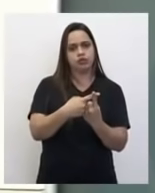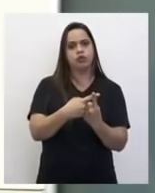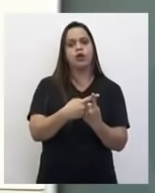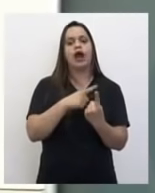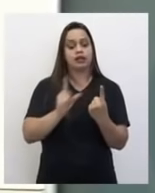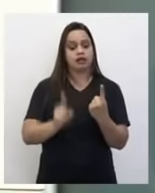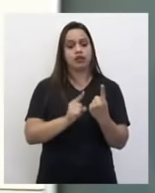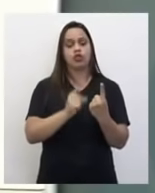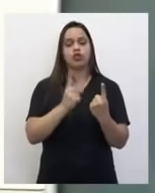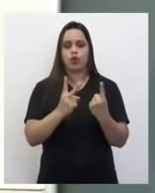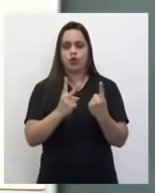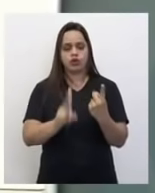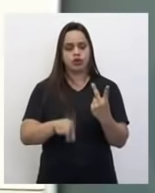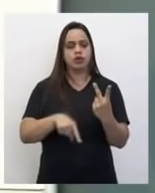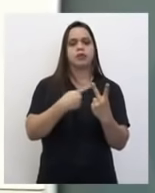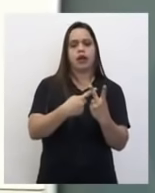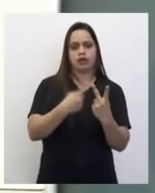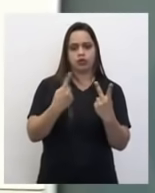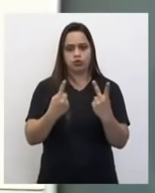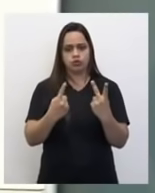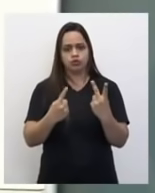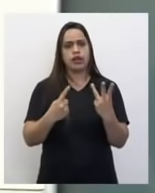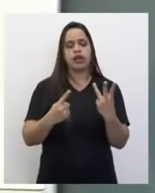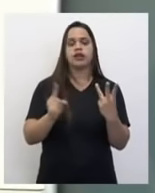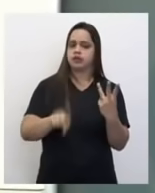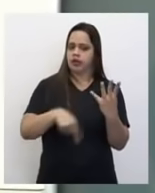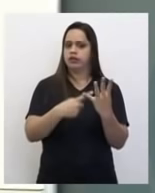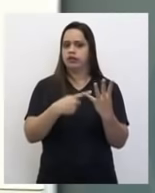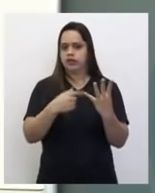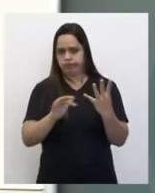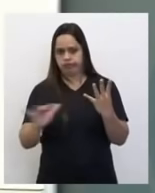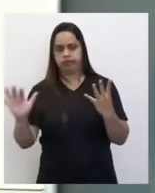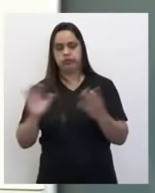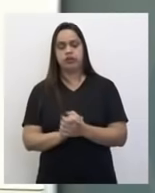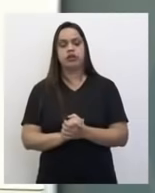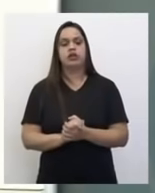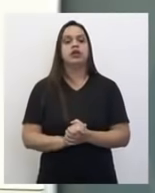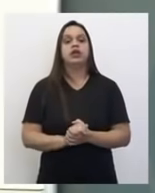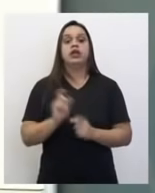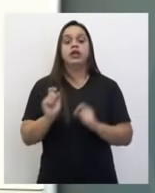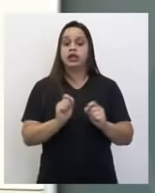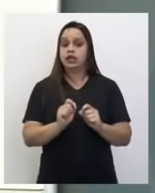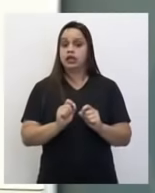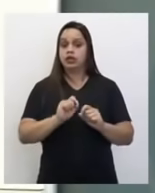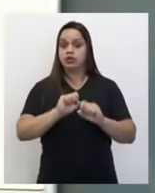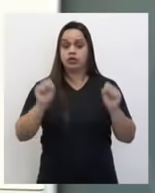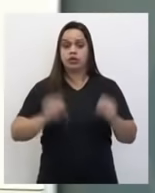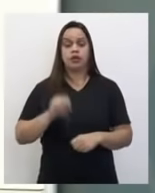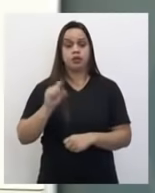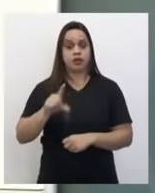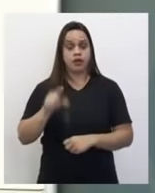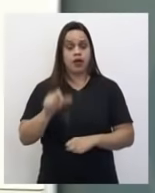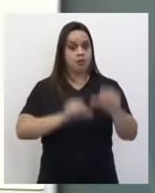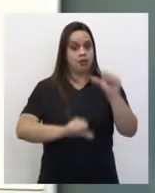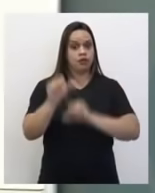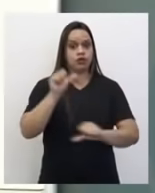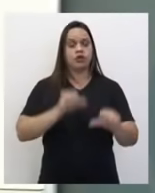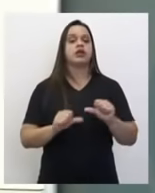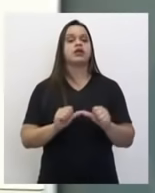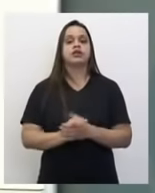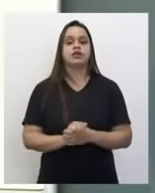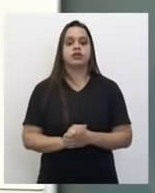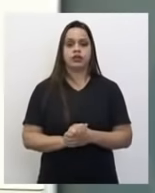dois, consequentemente três e assim vai. Como o sistema binário, a mudança de um a de